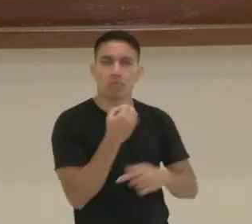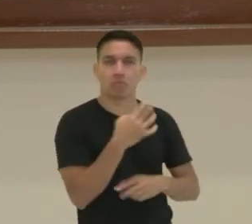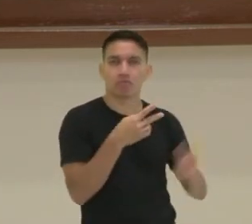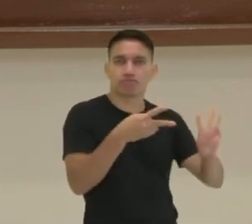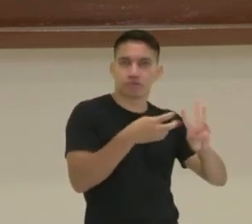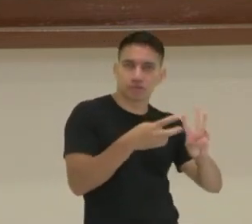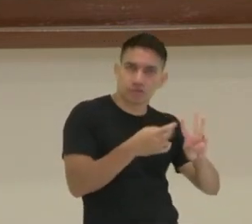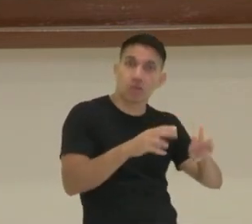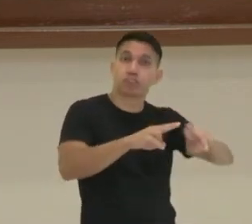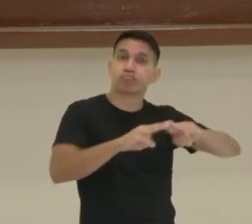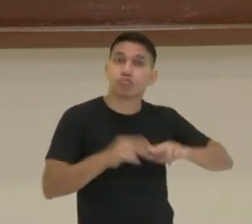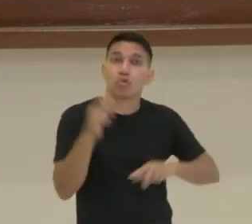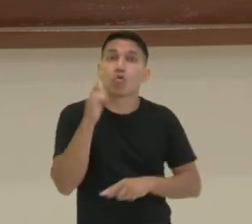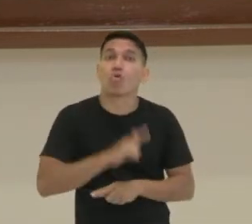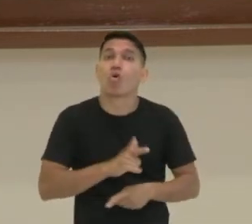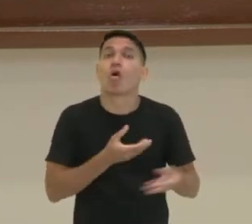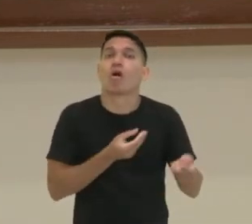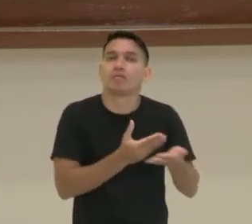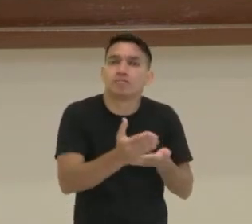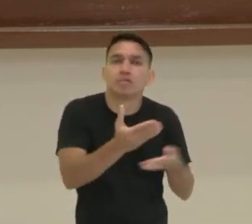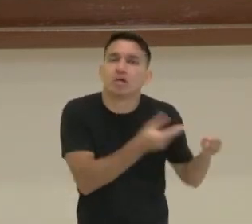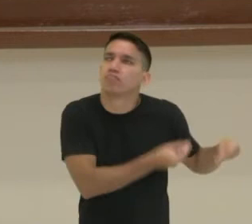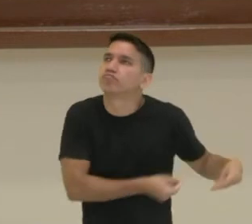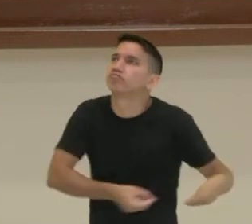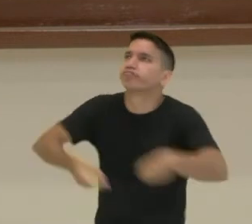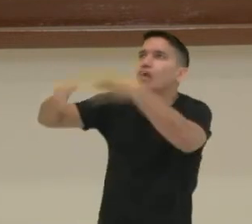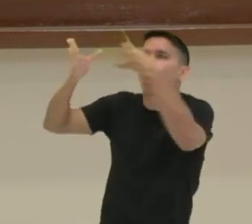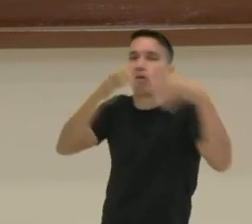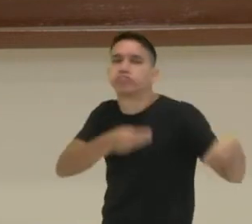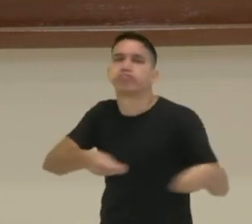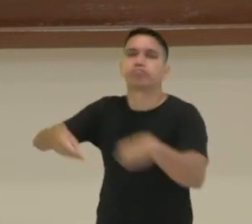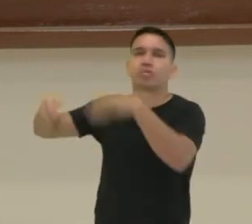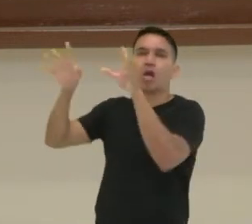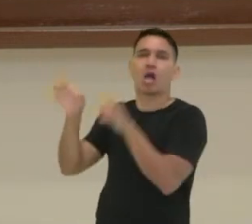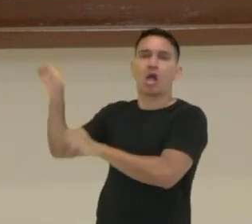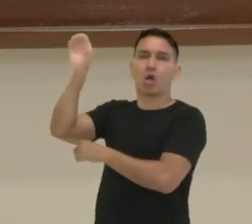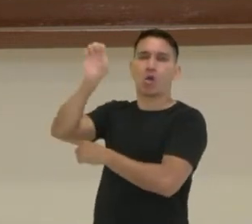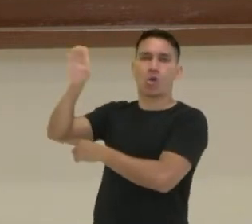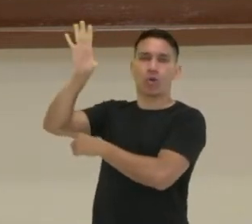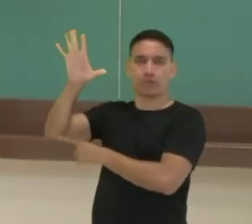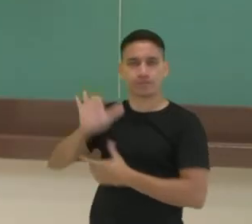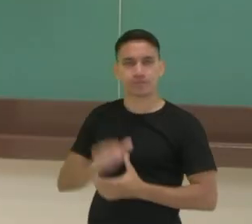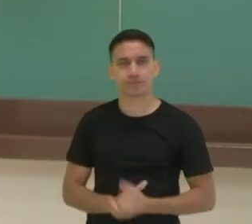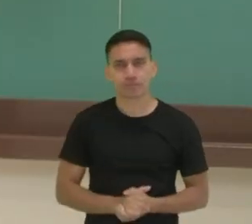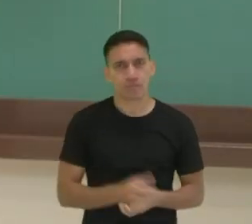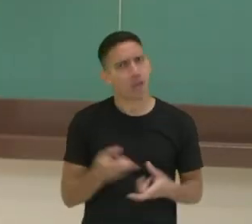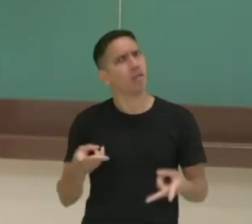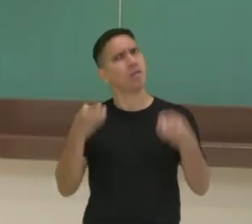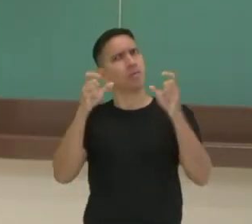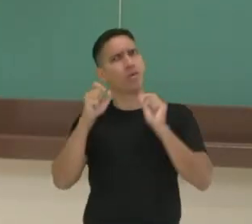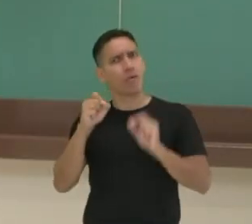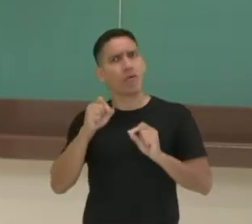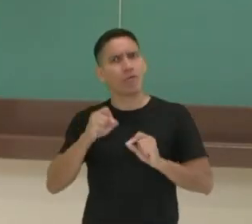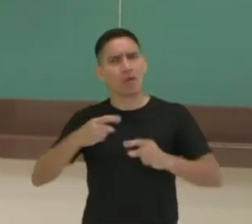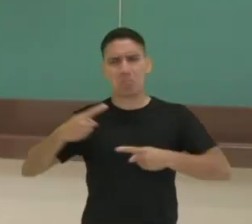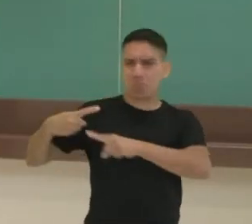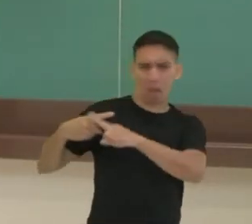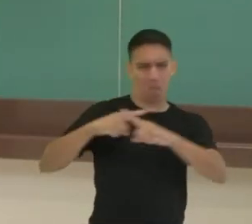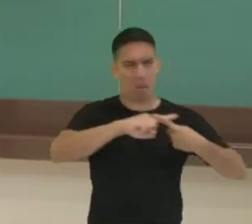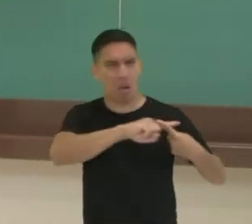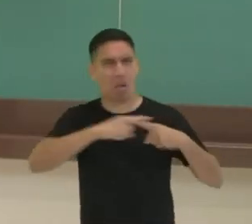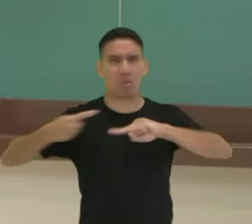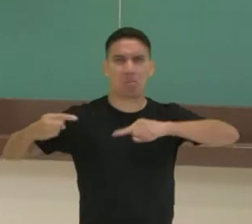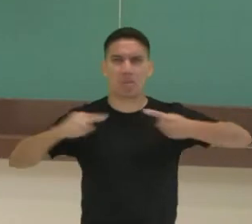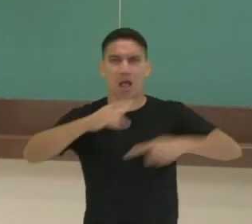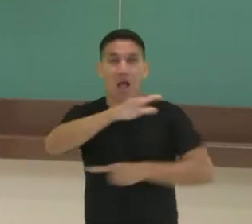aí também começaram a enviar para o Brasil, para a Europa. Tá? Veja, a disputa pelas terras foi feroz.